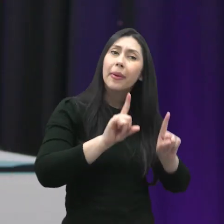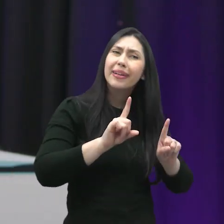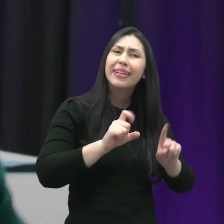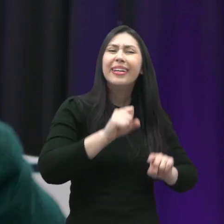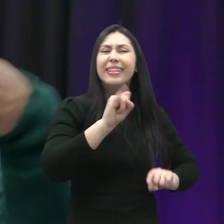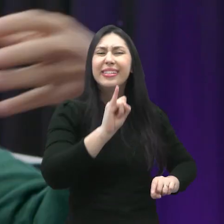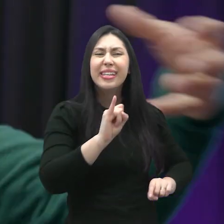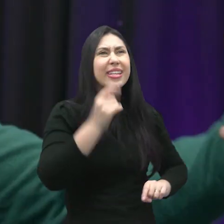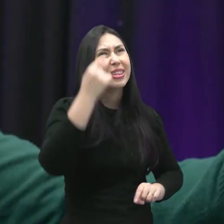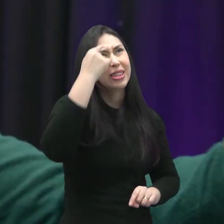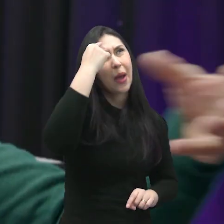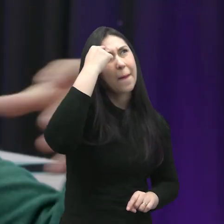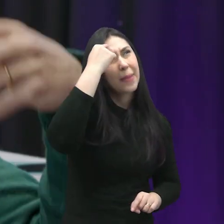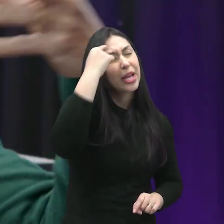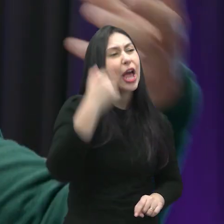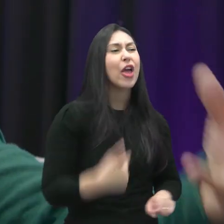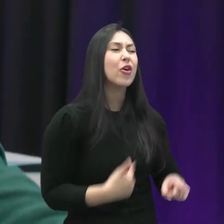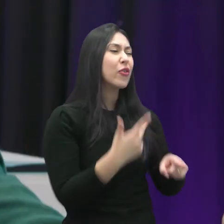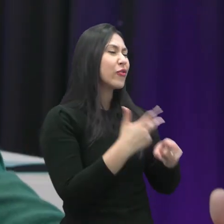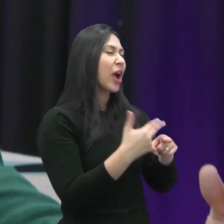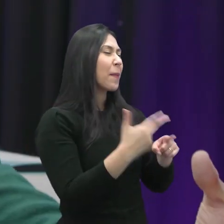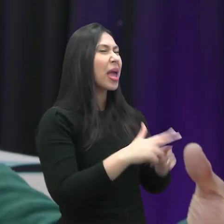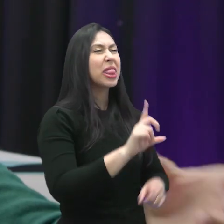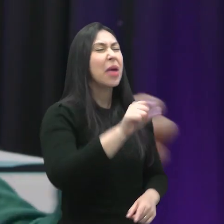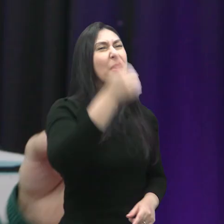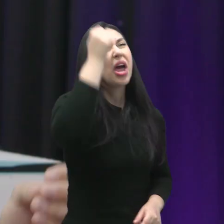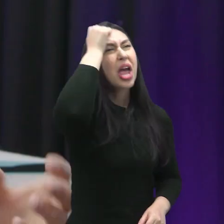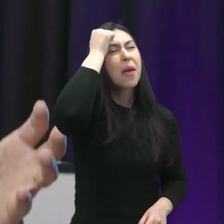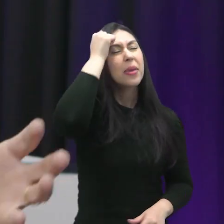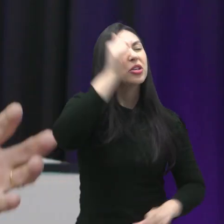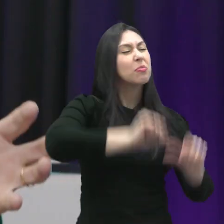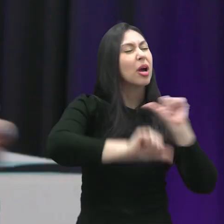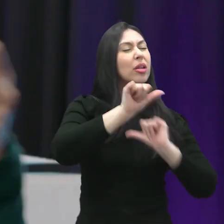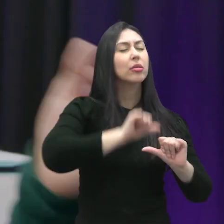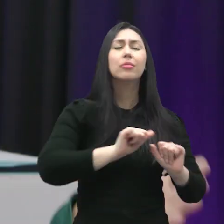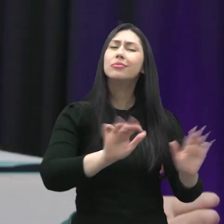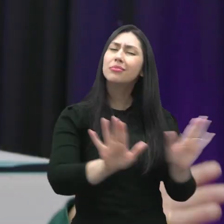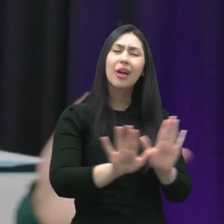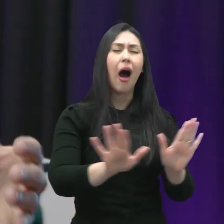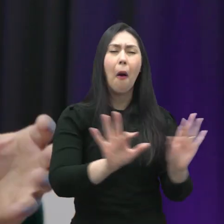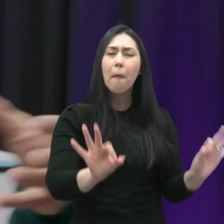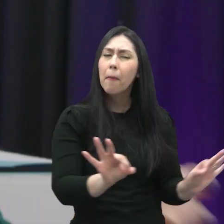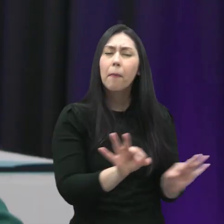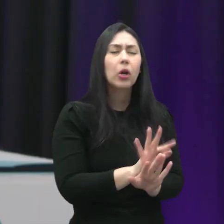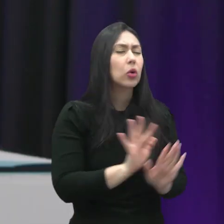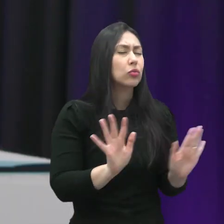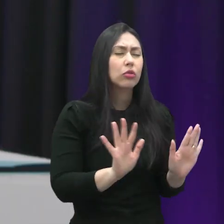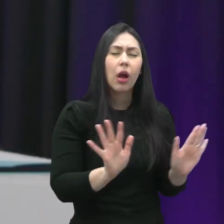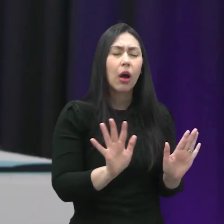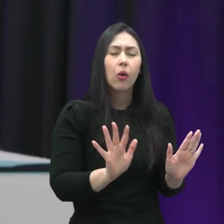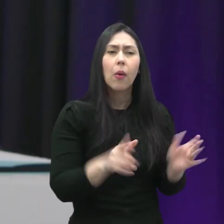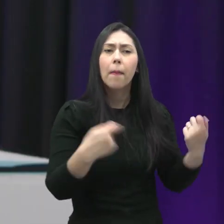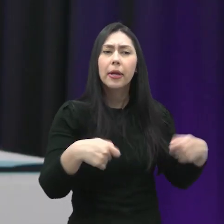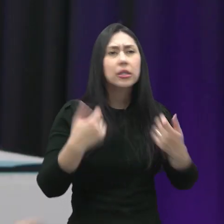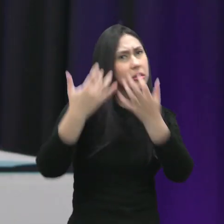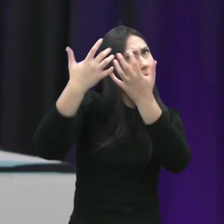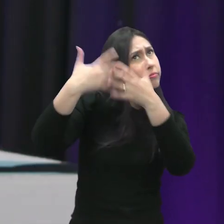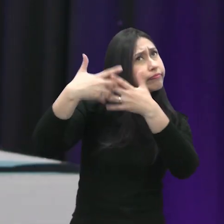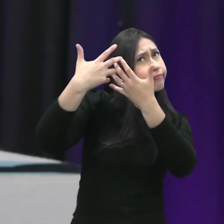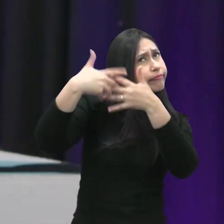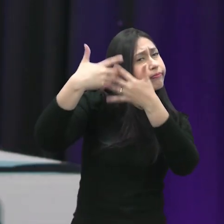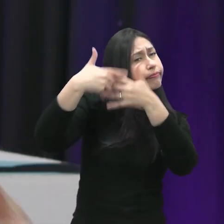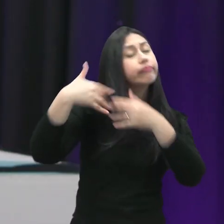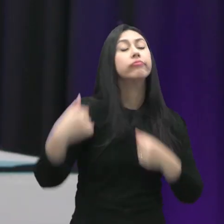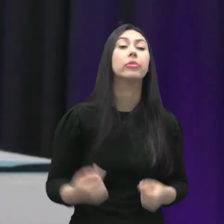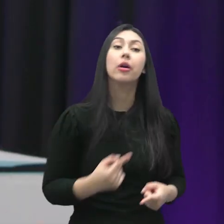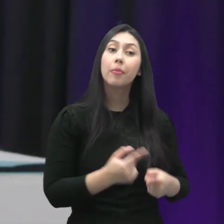esse homem está pensando já na reversão, quando ele vai fazer a vasectomia, o ideal seria que ele repensasse de fato se ele quer fazer a vasectomia ou não.